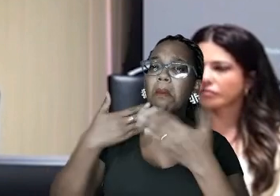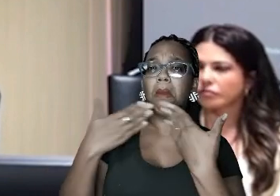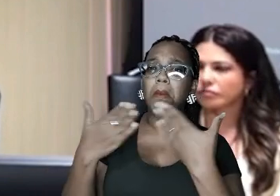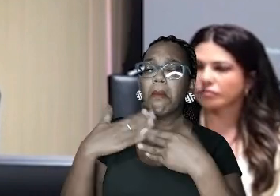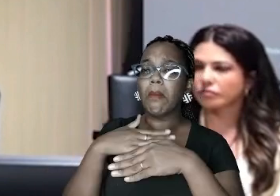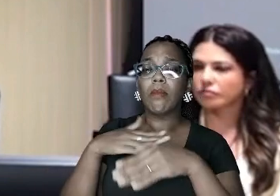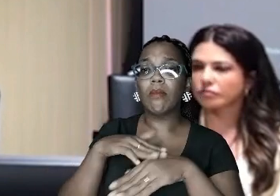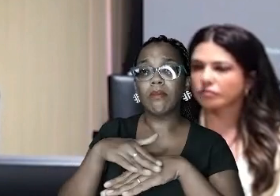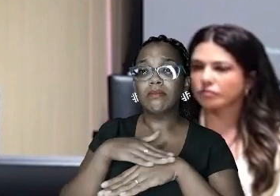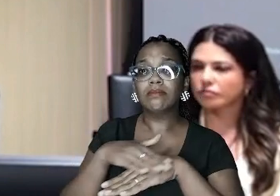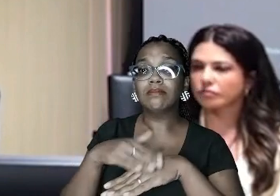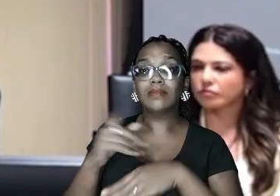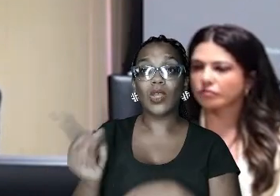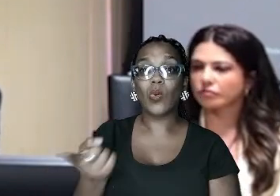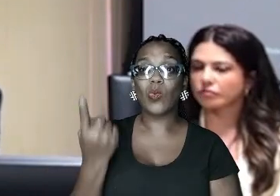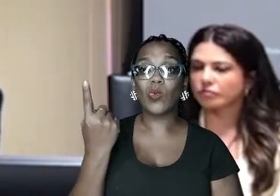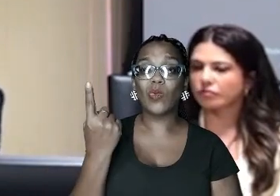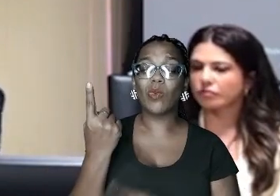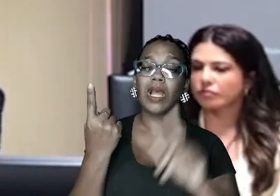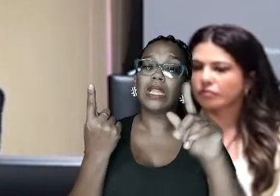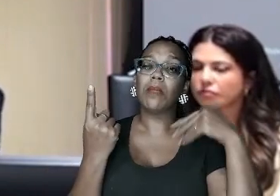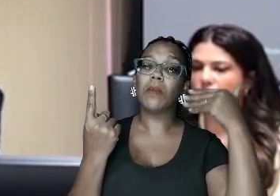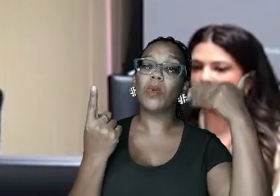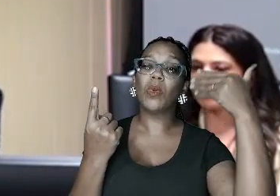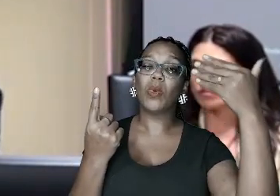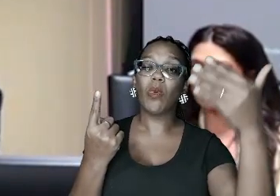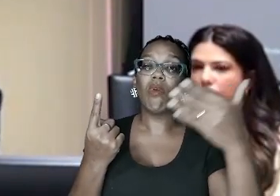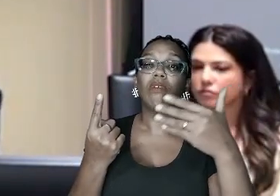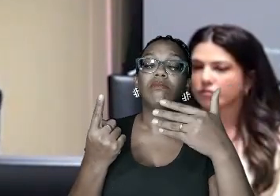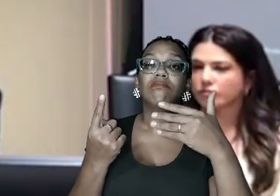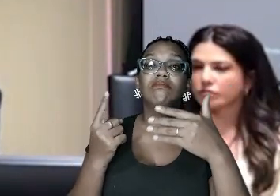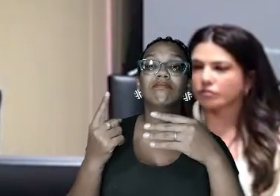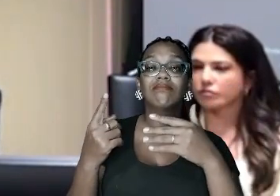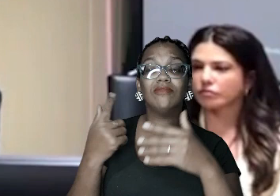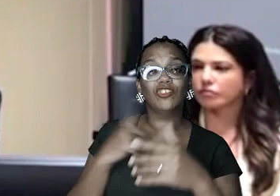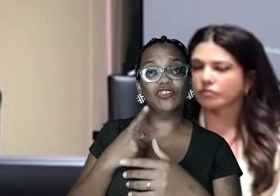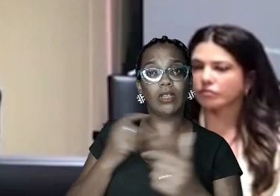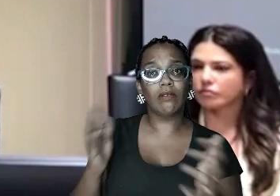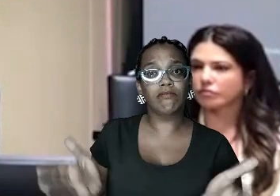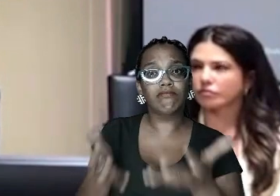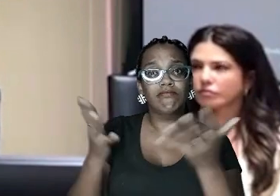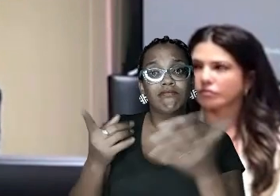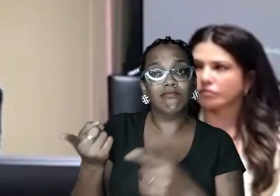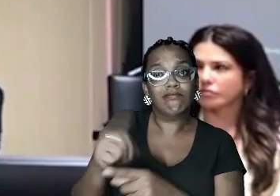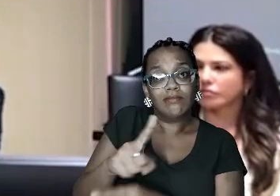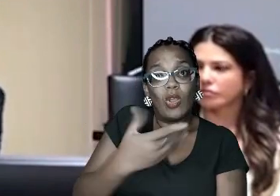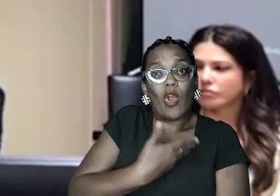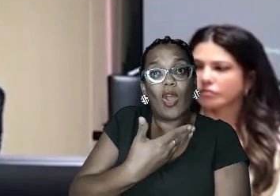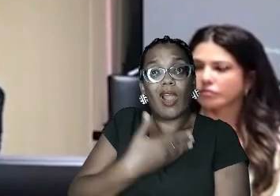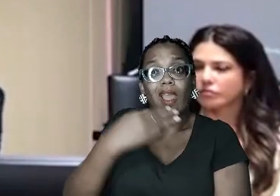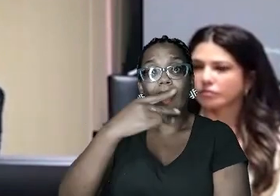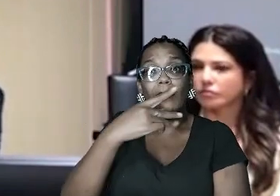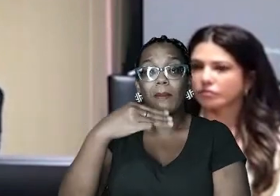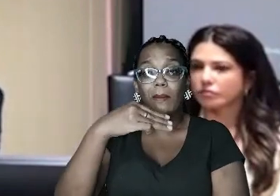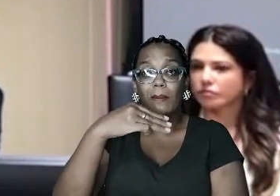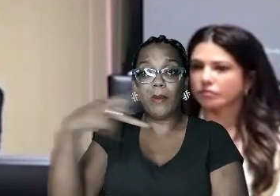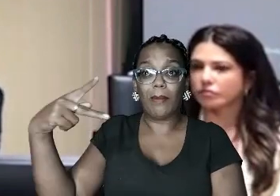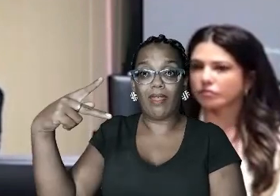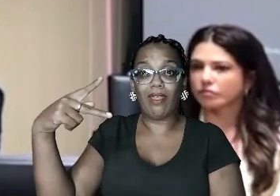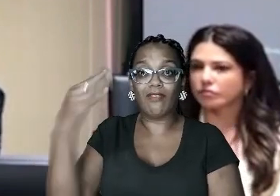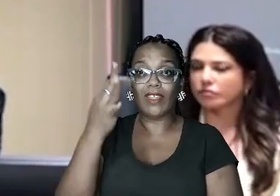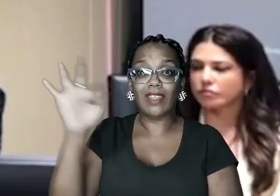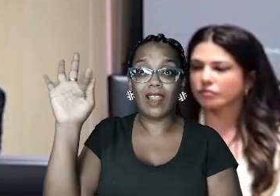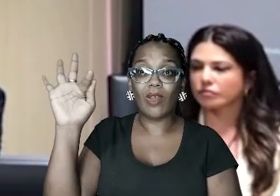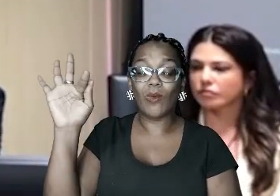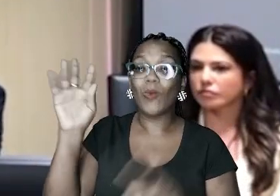conheci para ele mas material conversamos pois bem Este é um caso que depois a gente tem o delineamento dele havia manifestação de um colega